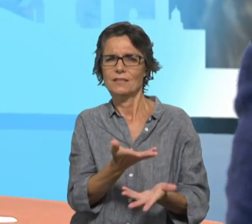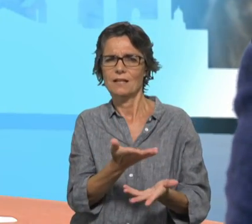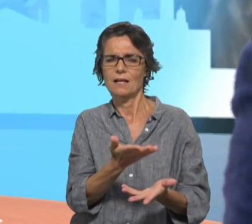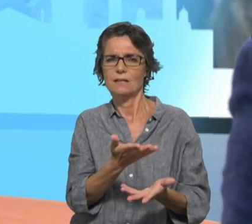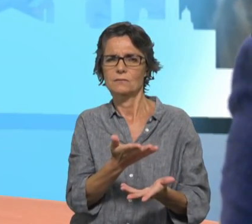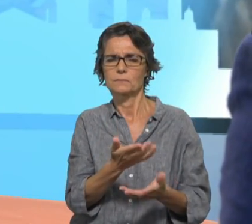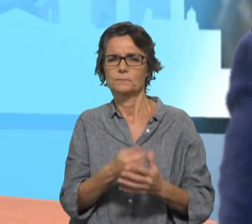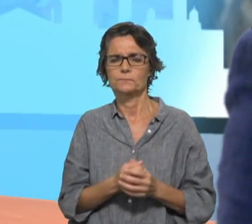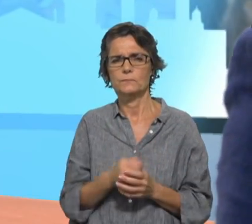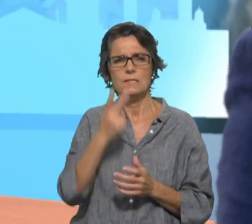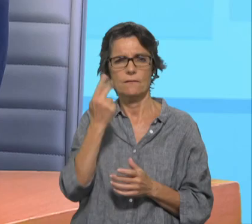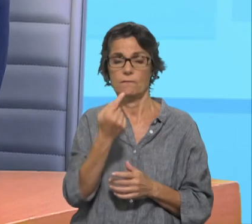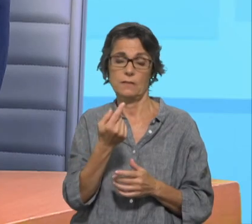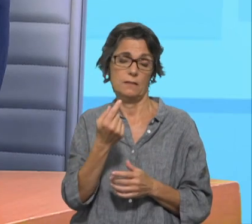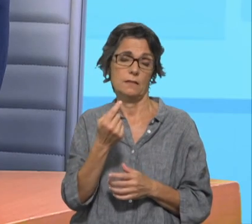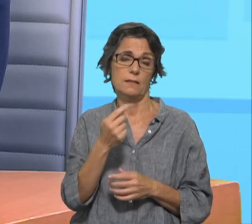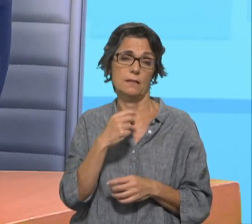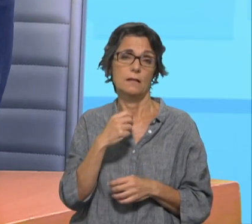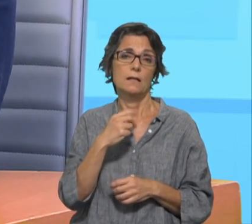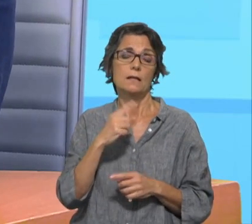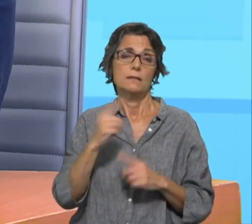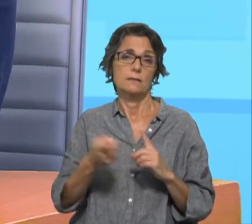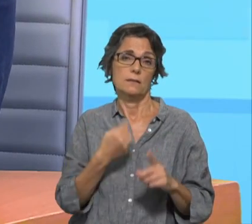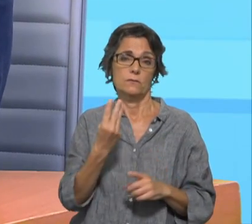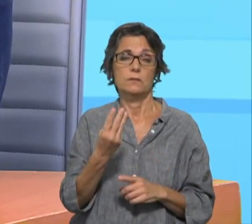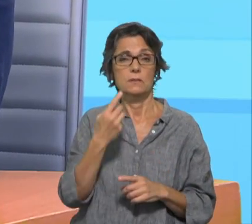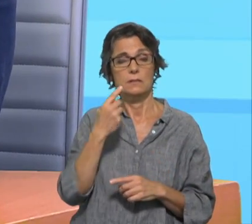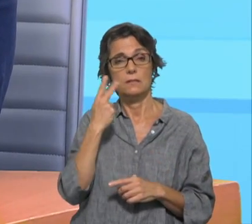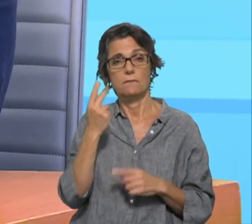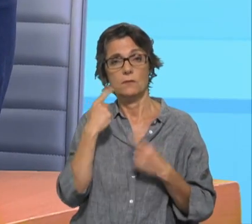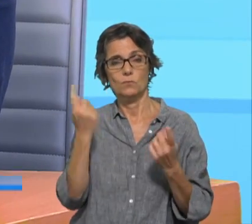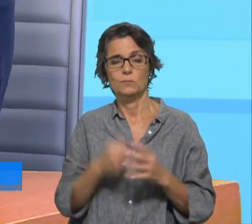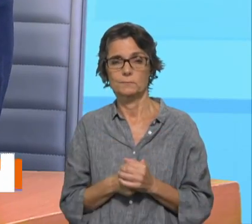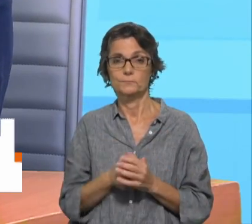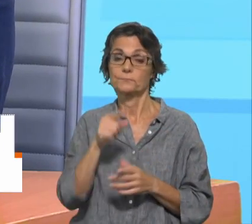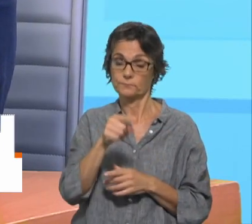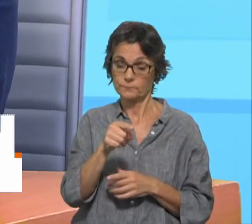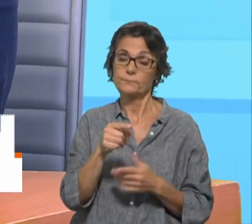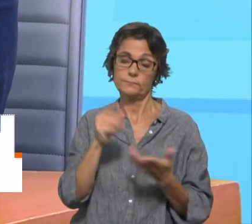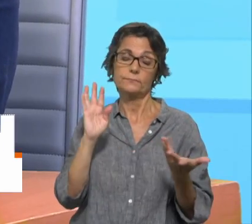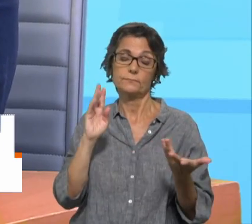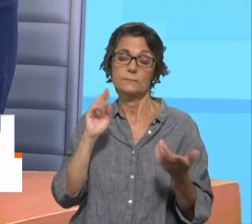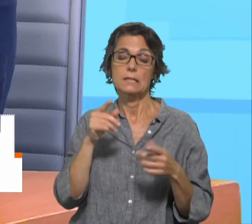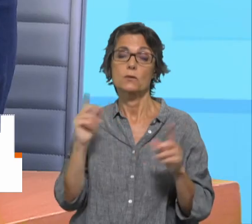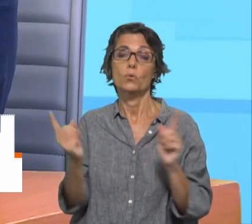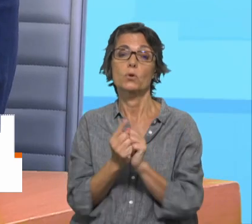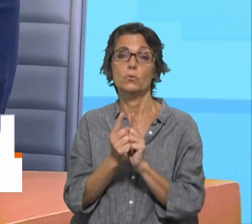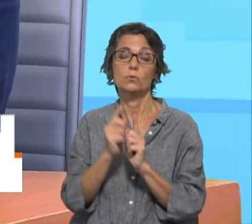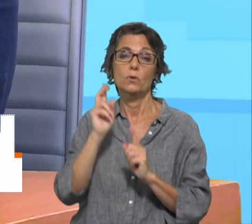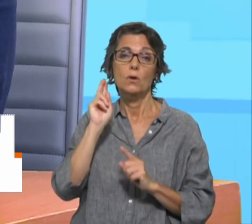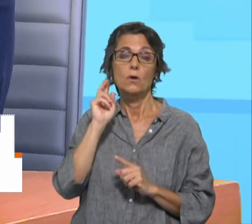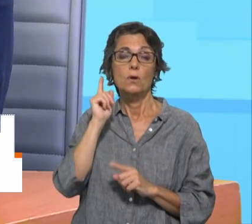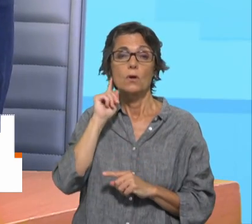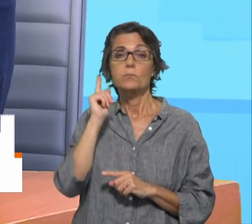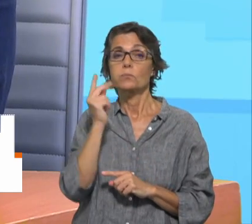vida pública. Este texto é lindíssimo, este encontro dramático com este surdo-mudo, símbolo de um povo que